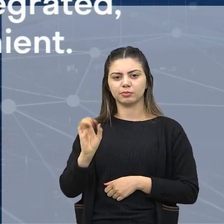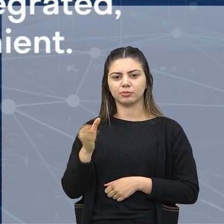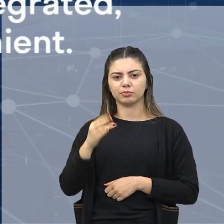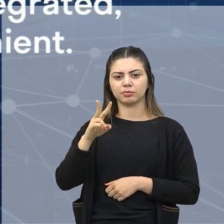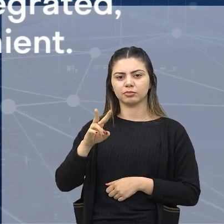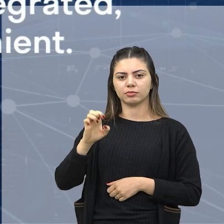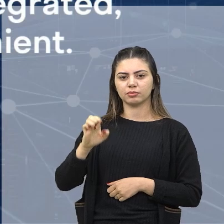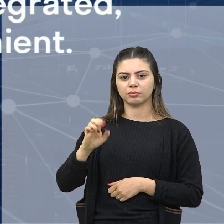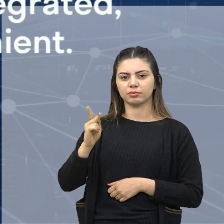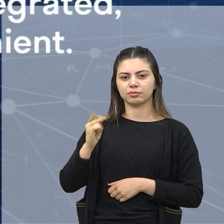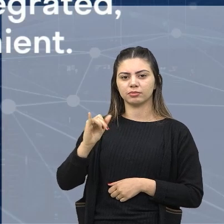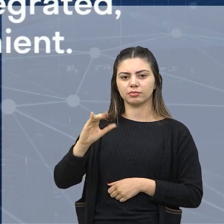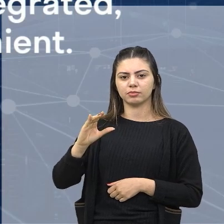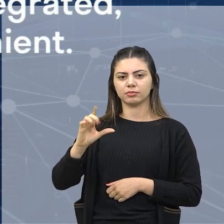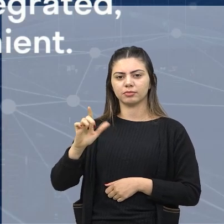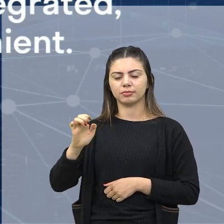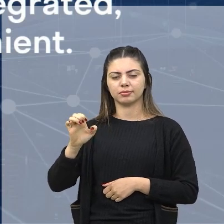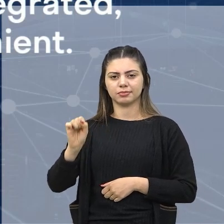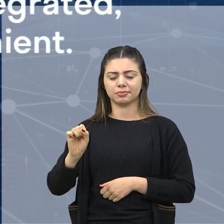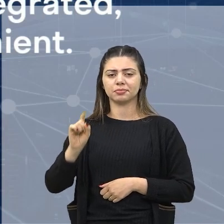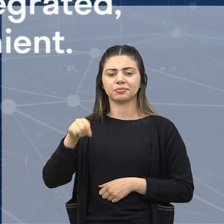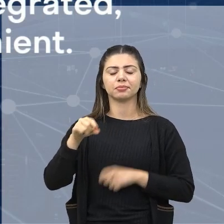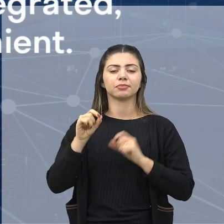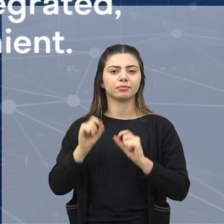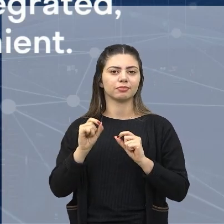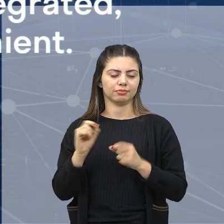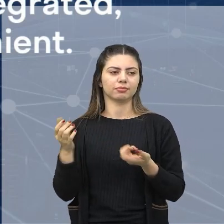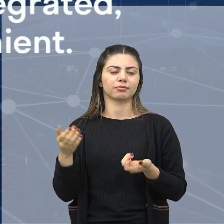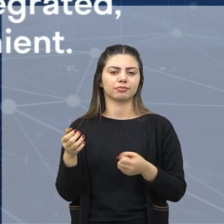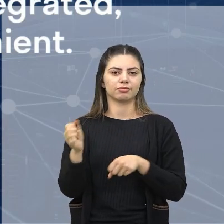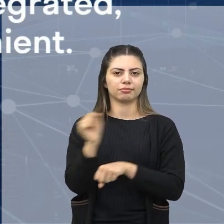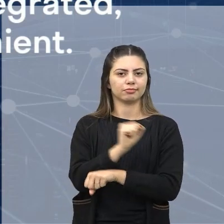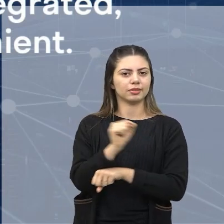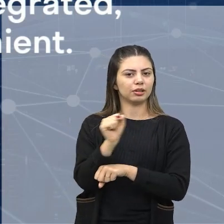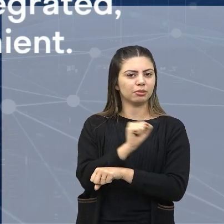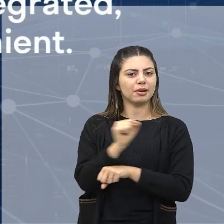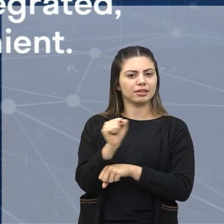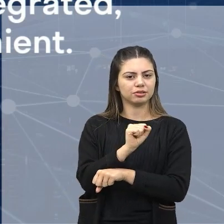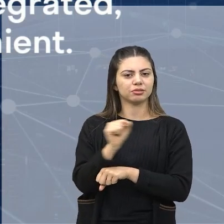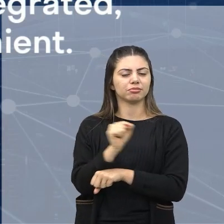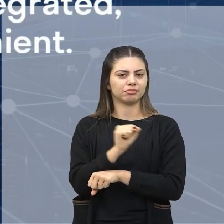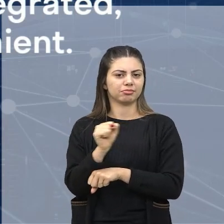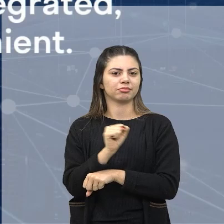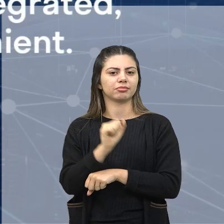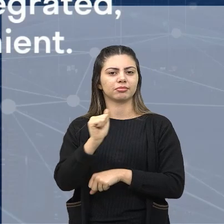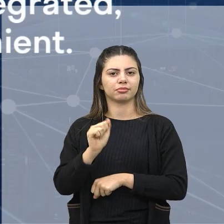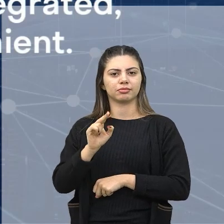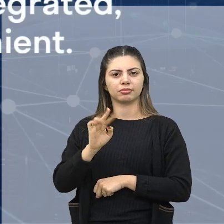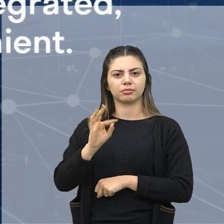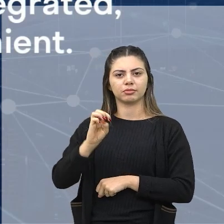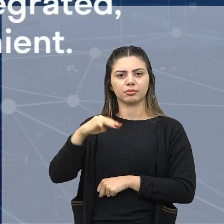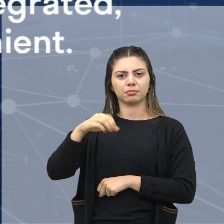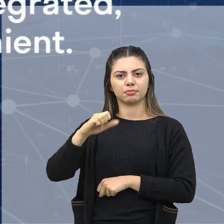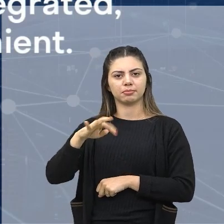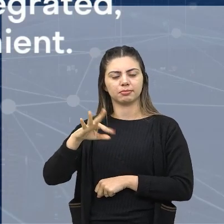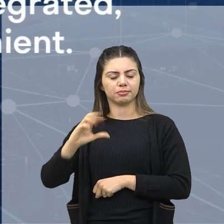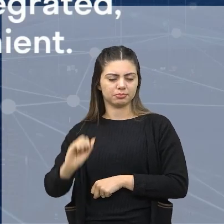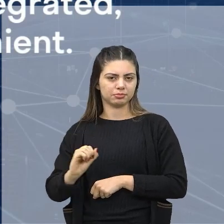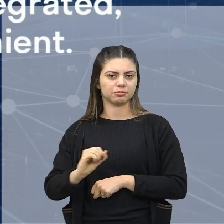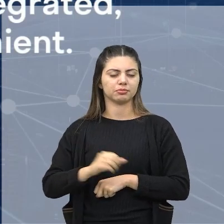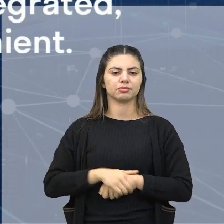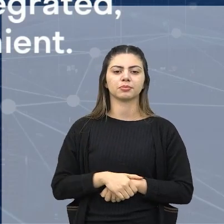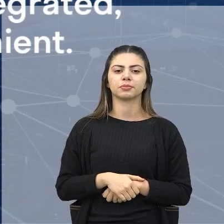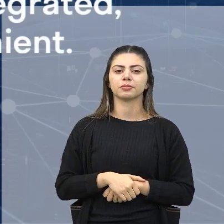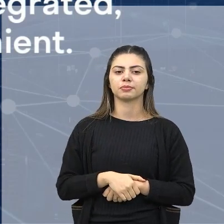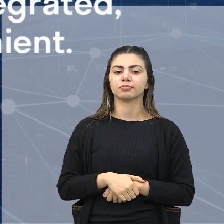Veículos autônomos, né? Que são veículos automáticos, né? Na verdade, automático é diferente esse conceito. Autônomo